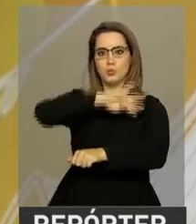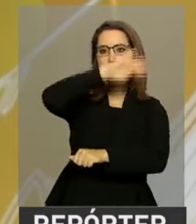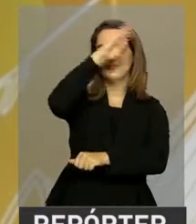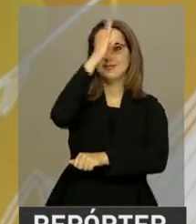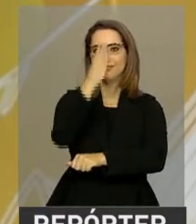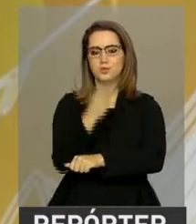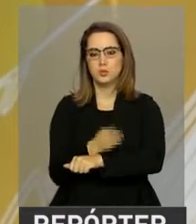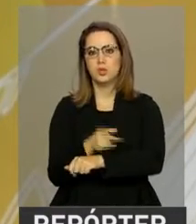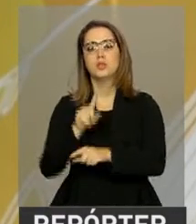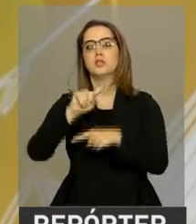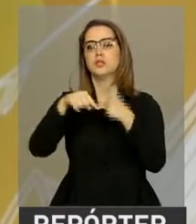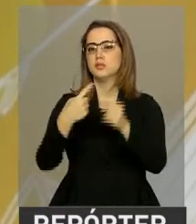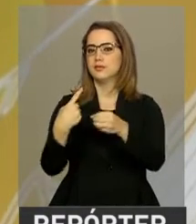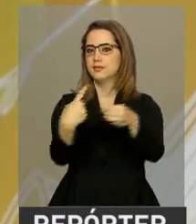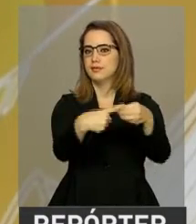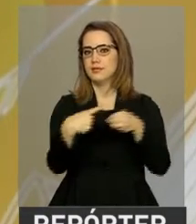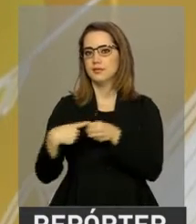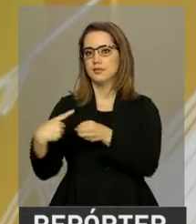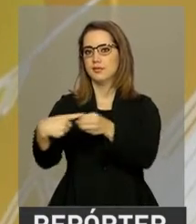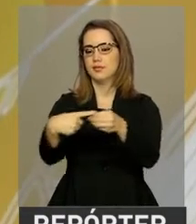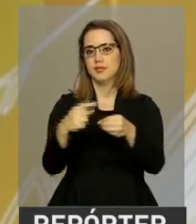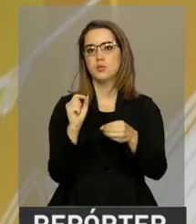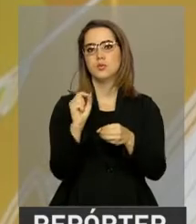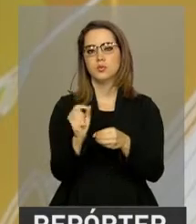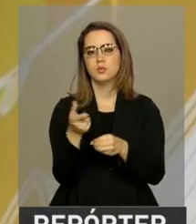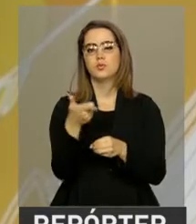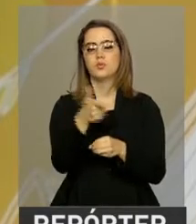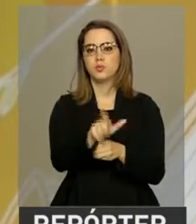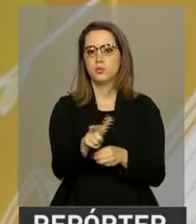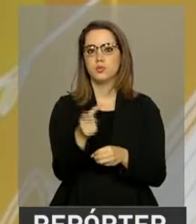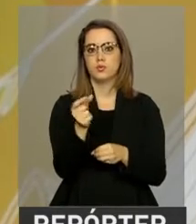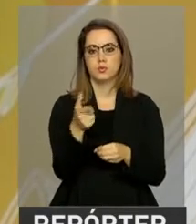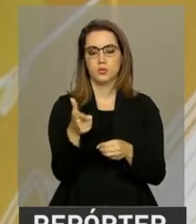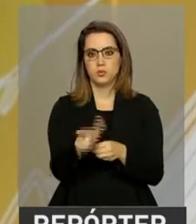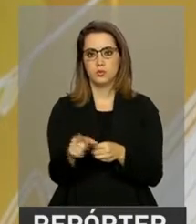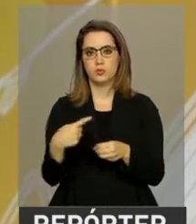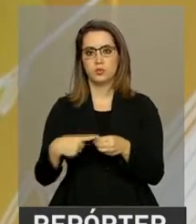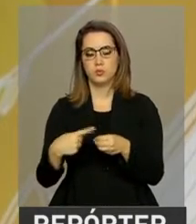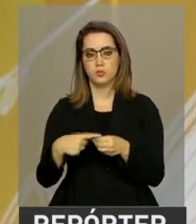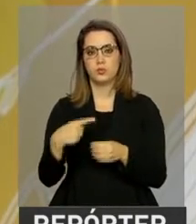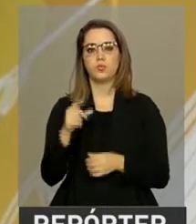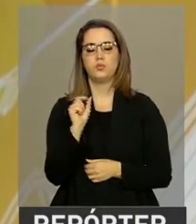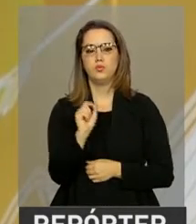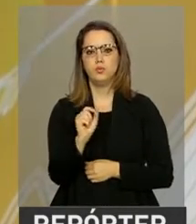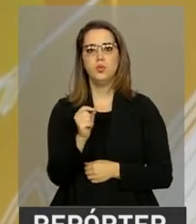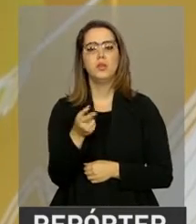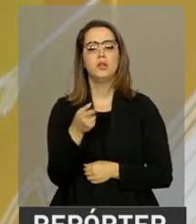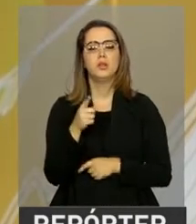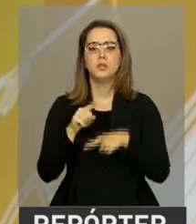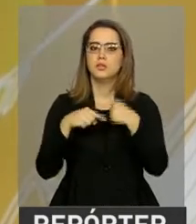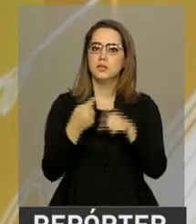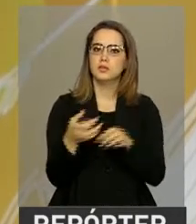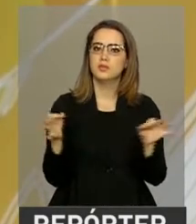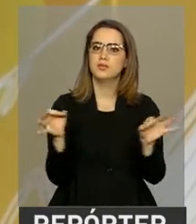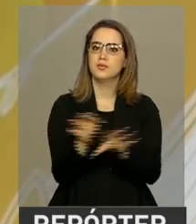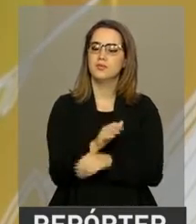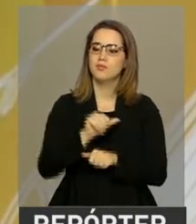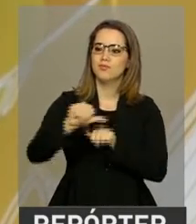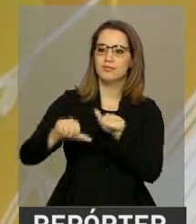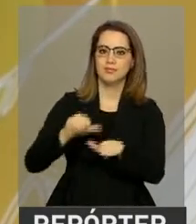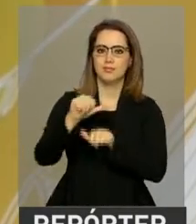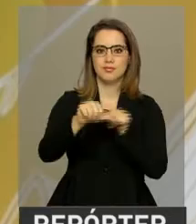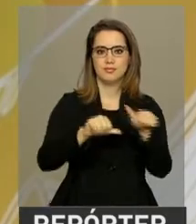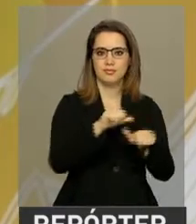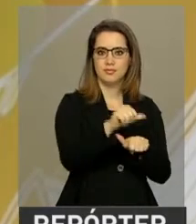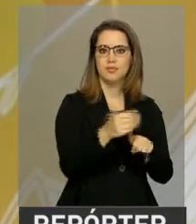pelos bairros da Urca, Botafogo e Aterro do Flamengo, onde vai terminar o revezamento. Depois